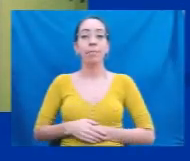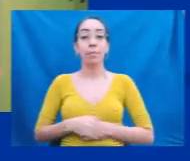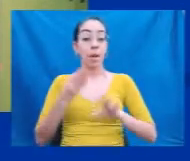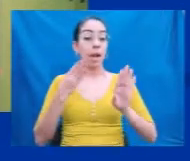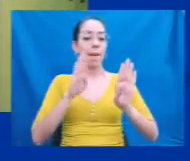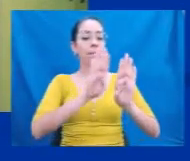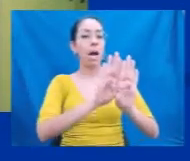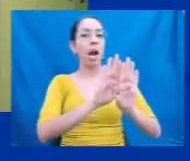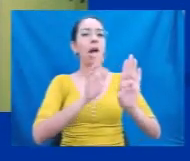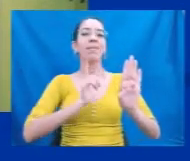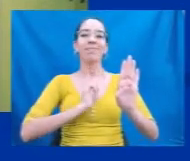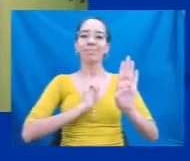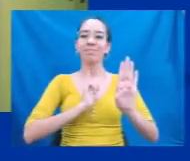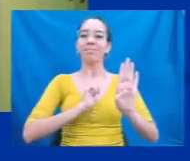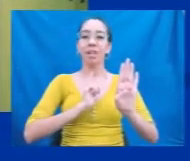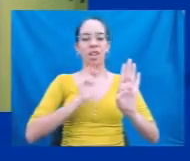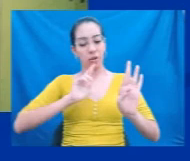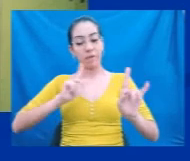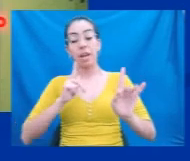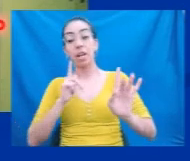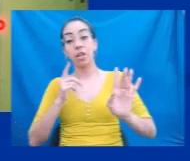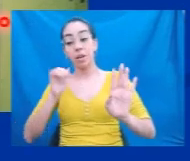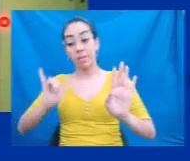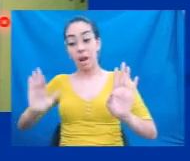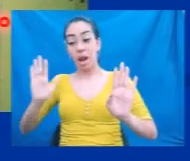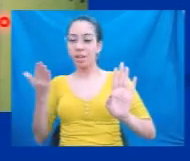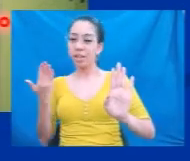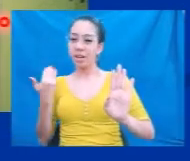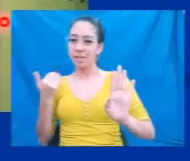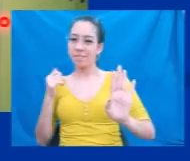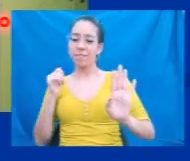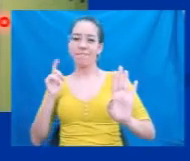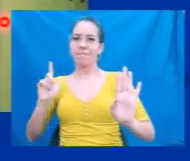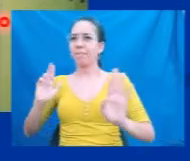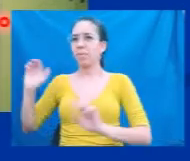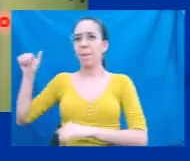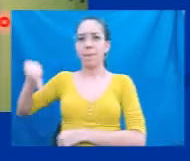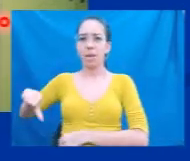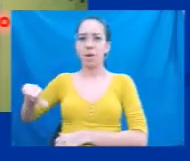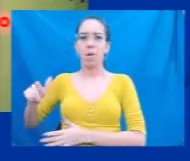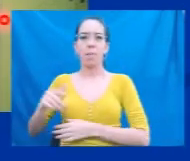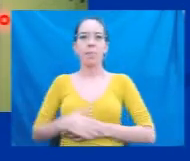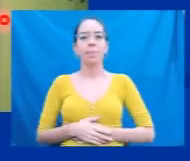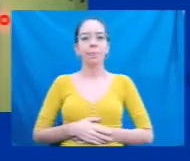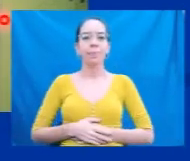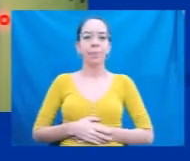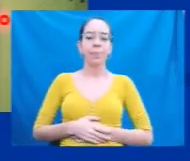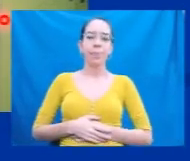aqui nesse armário. Tá? Um exemplo bem diferente das imagens que nós vimos anteriormente, dos produtos ali